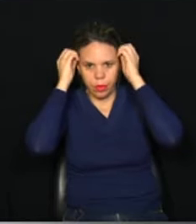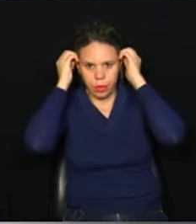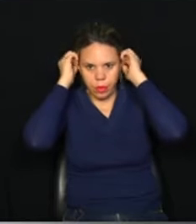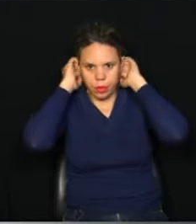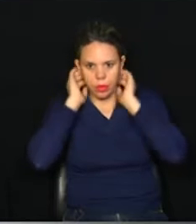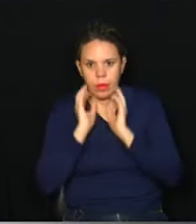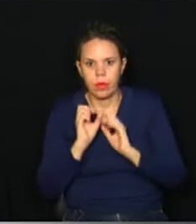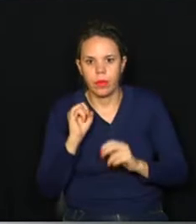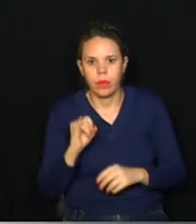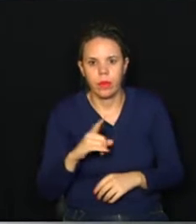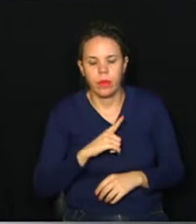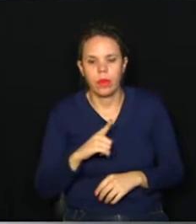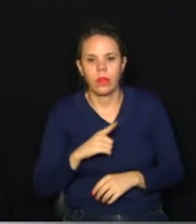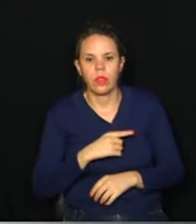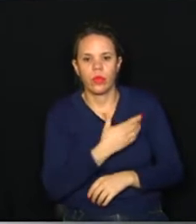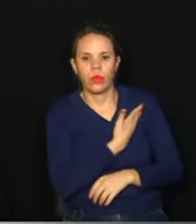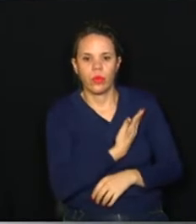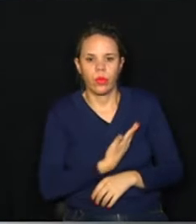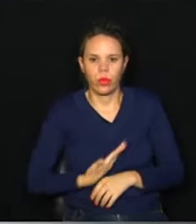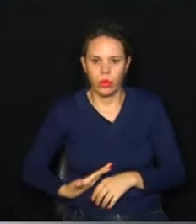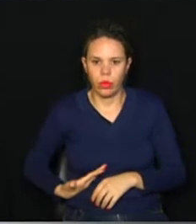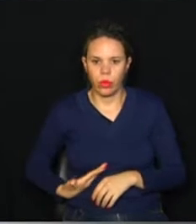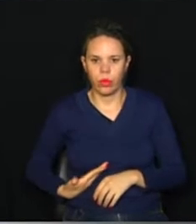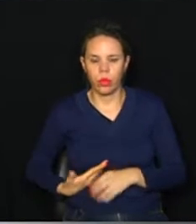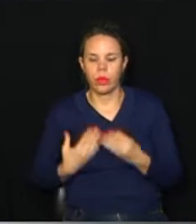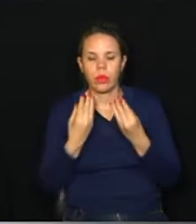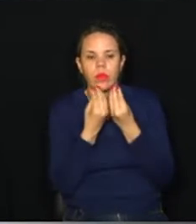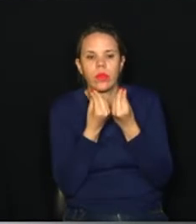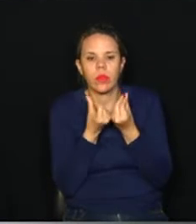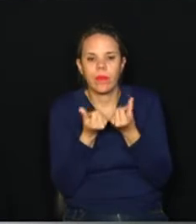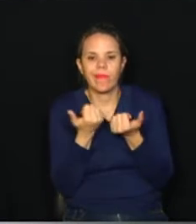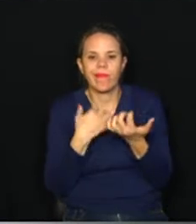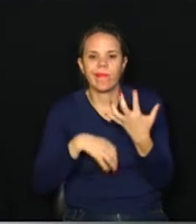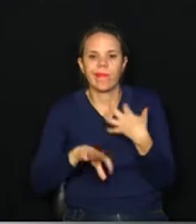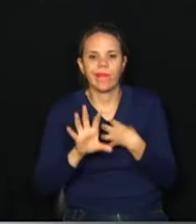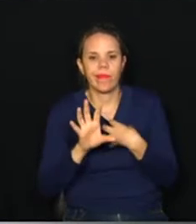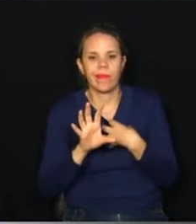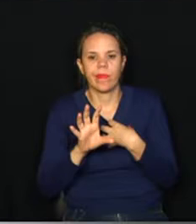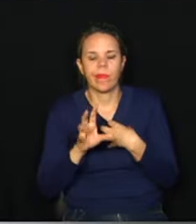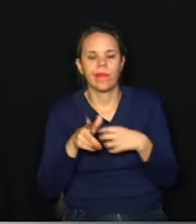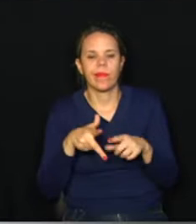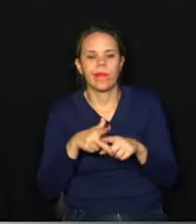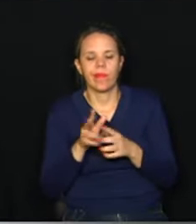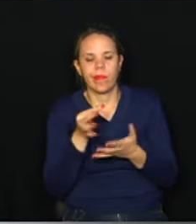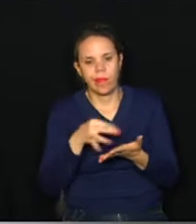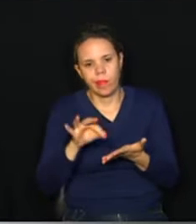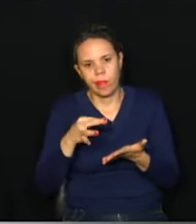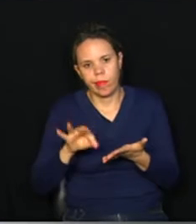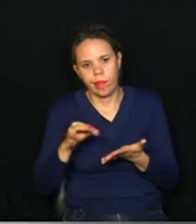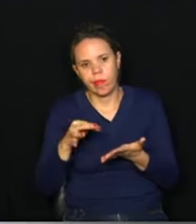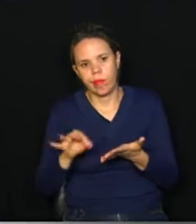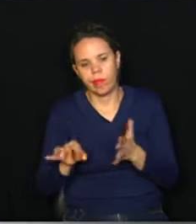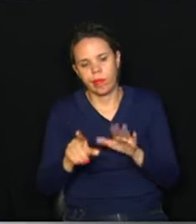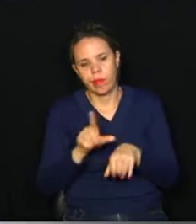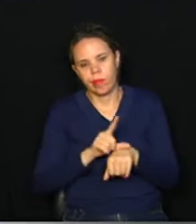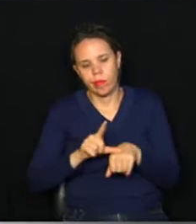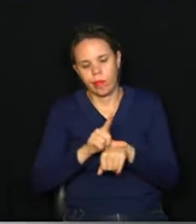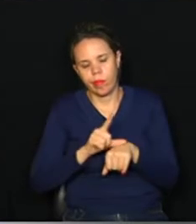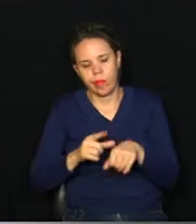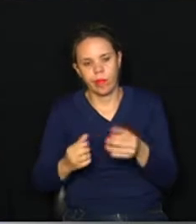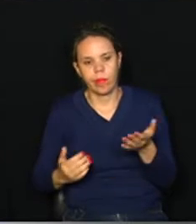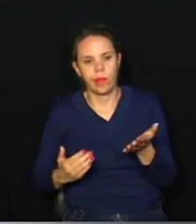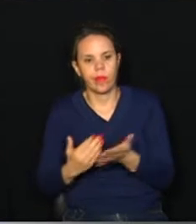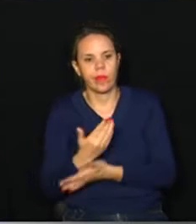se tivéssemos um governo que tivesse a sensibilidade de corrigir o rumo dessa legislação que foi aprovada